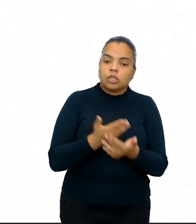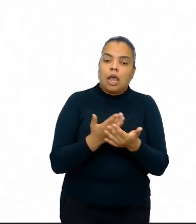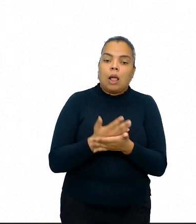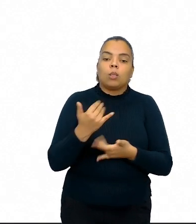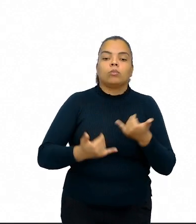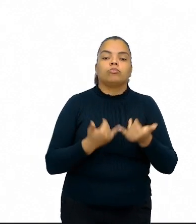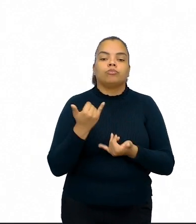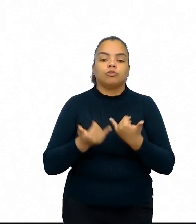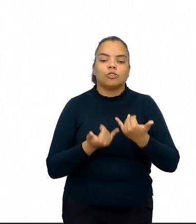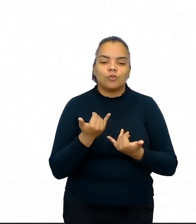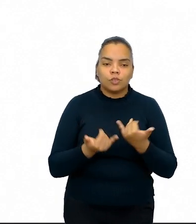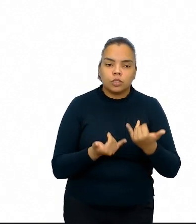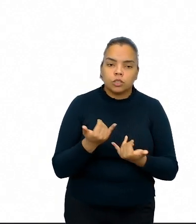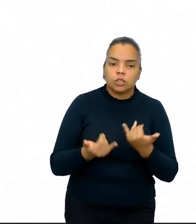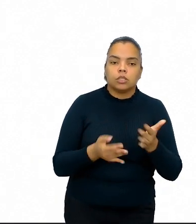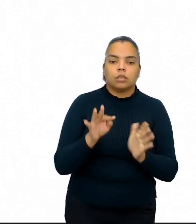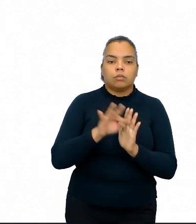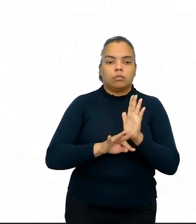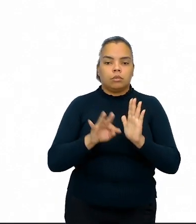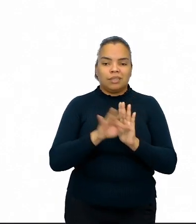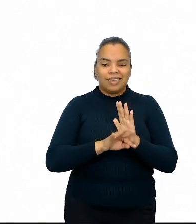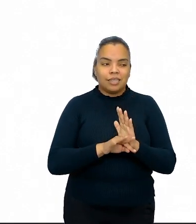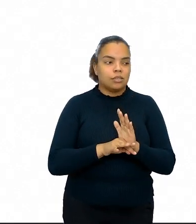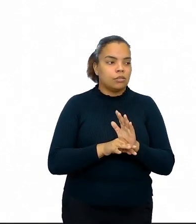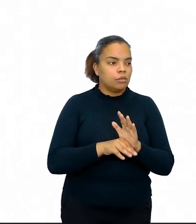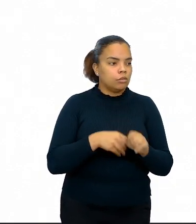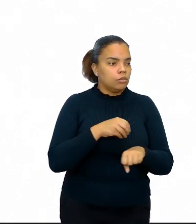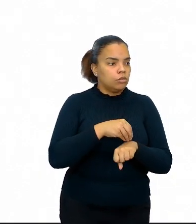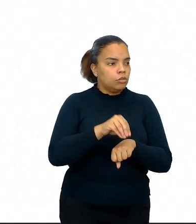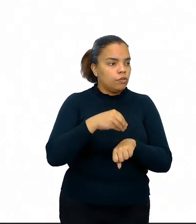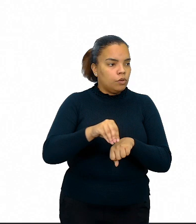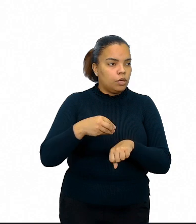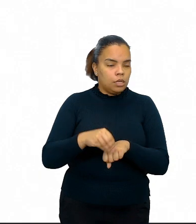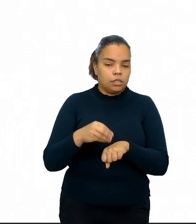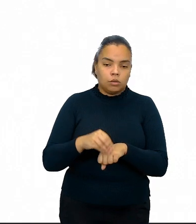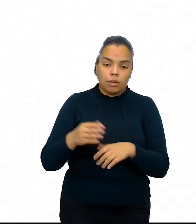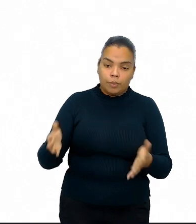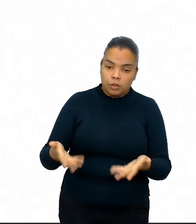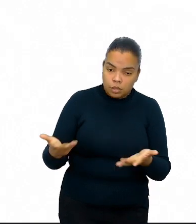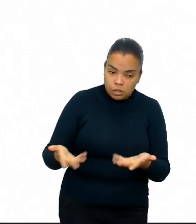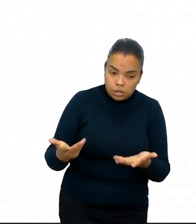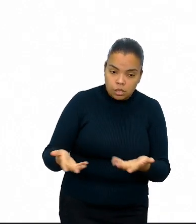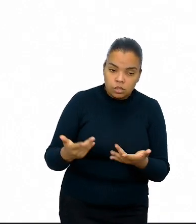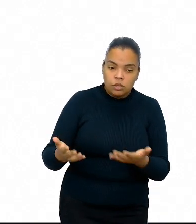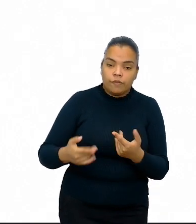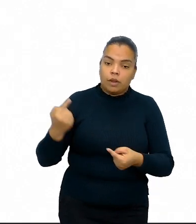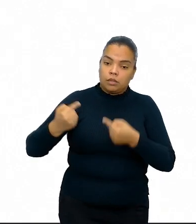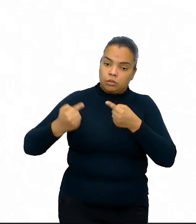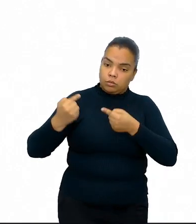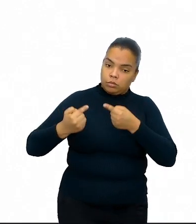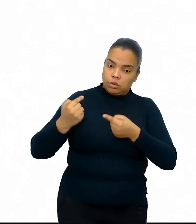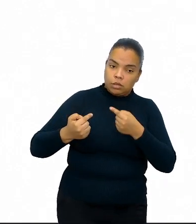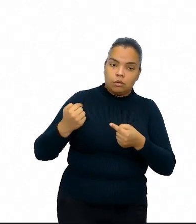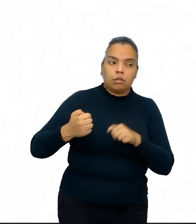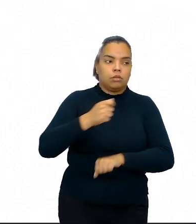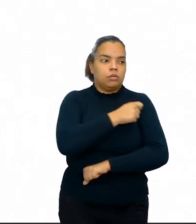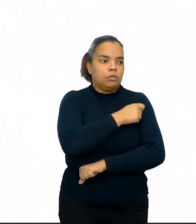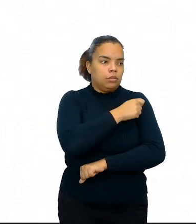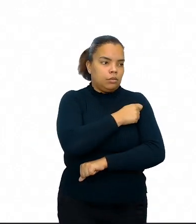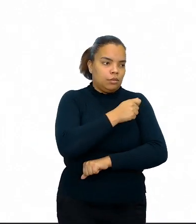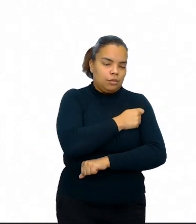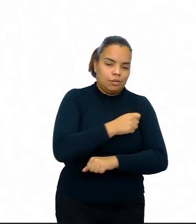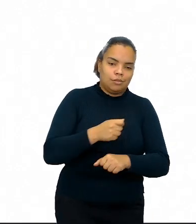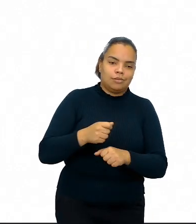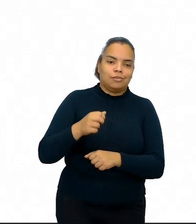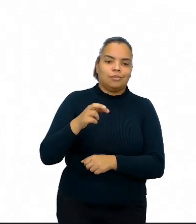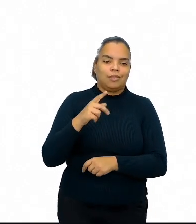do primeiro, né, o texto de divulgação científica, nós podemos incentivar discussões entre os estudantes a respeito do